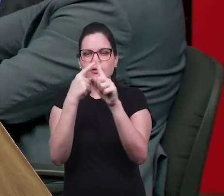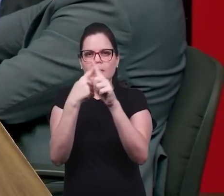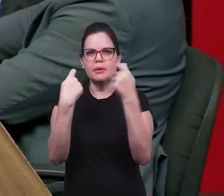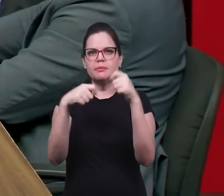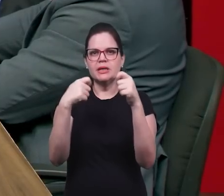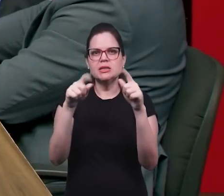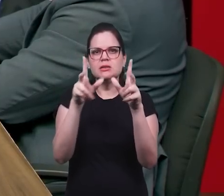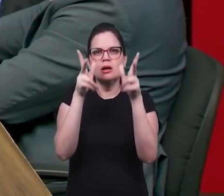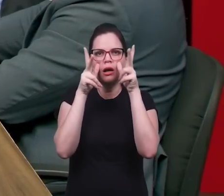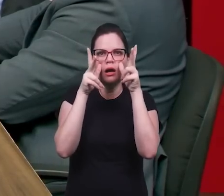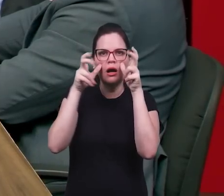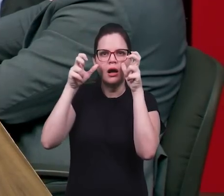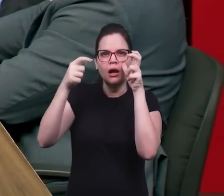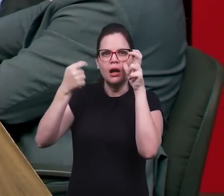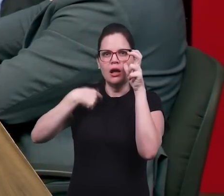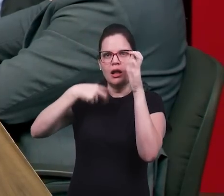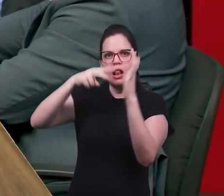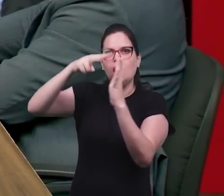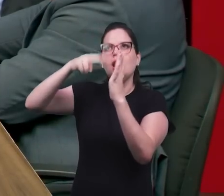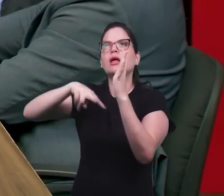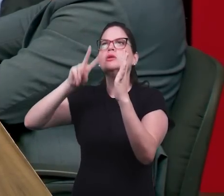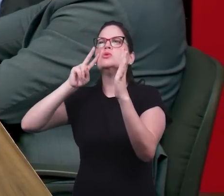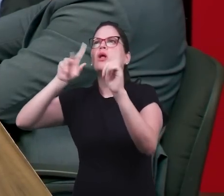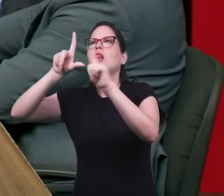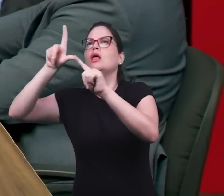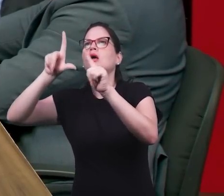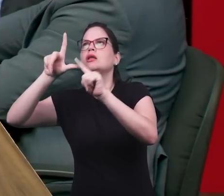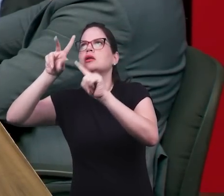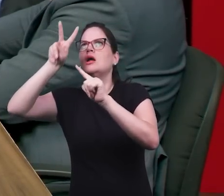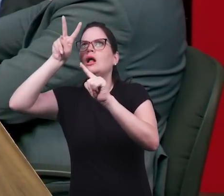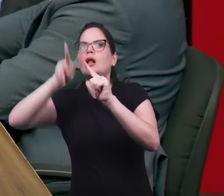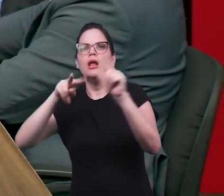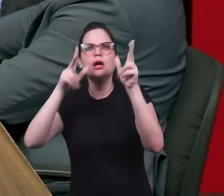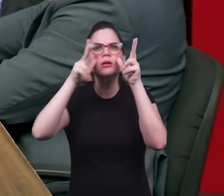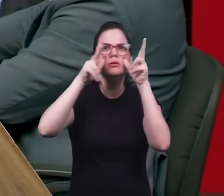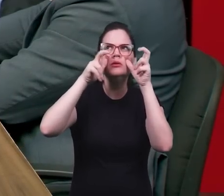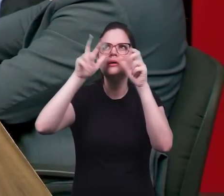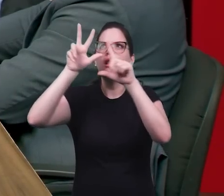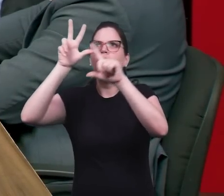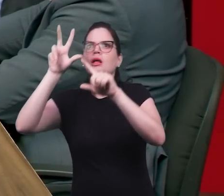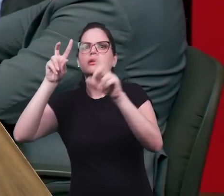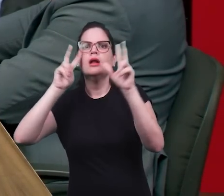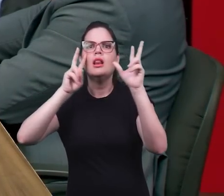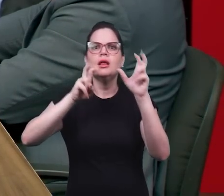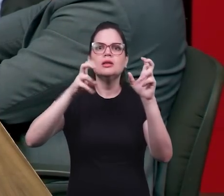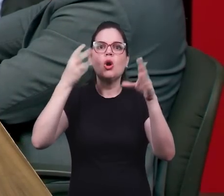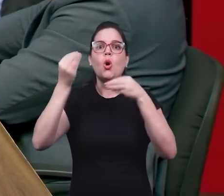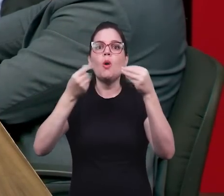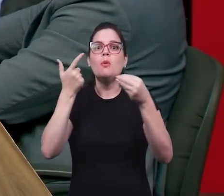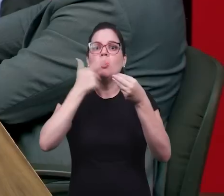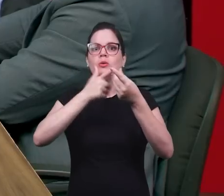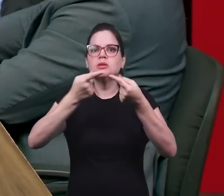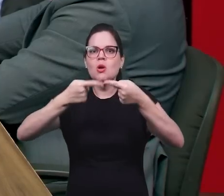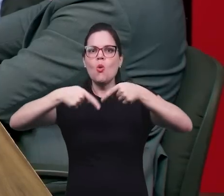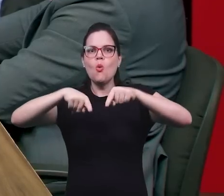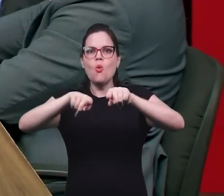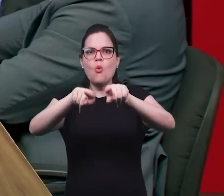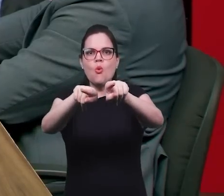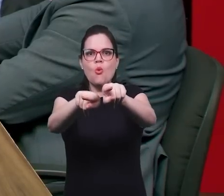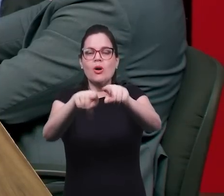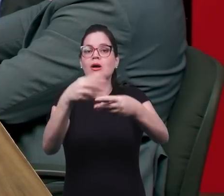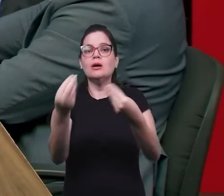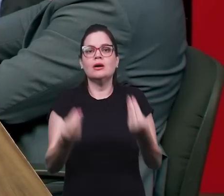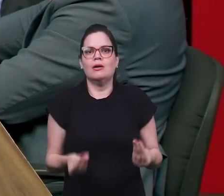coisa. Ele também está lendo uma letra. Então, para que isso ocorra de forma sincronizada, o cérebro ele começa então a